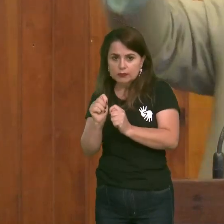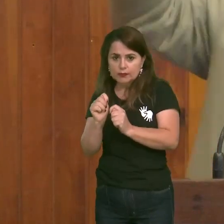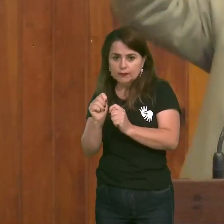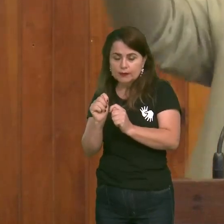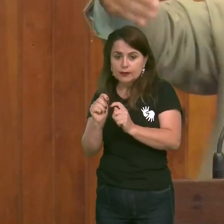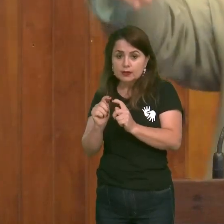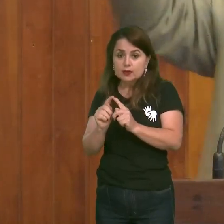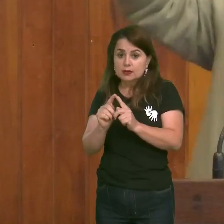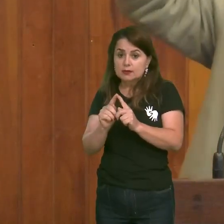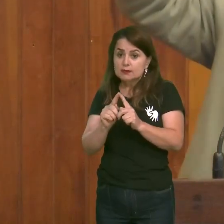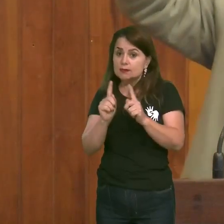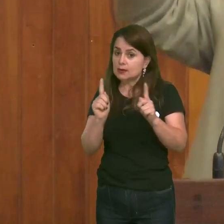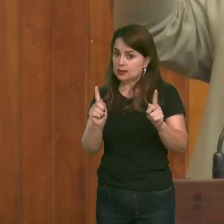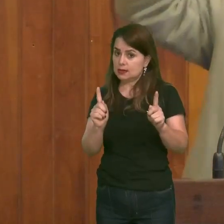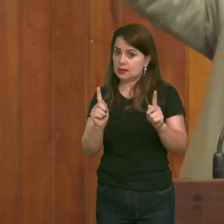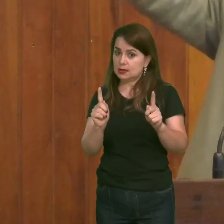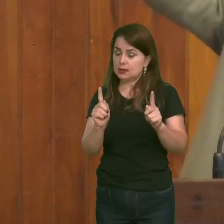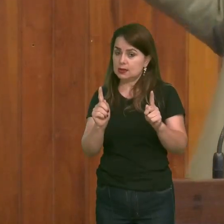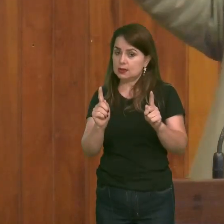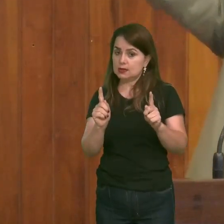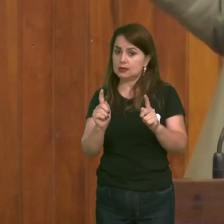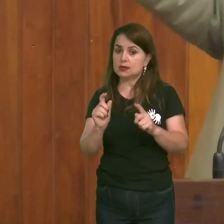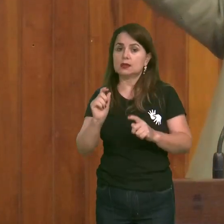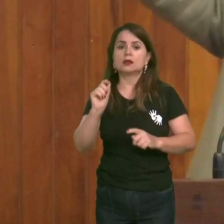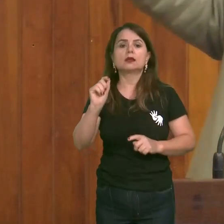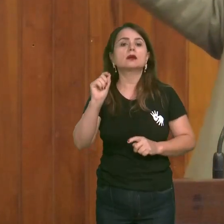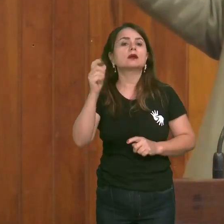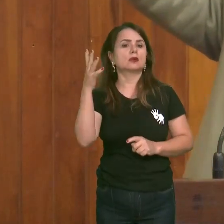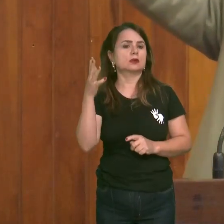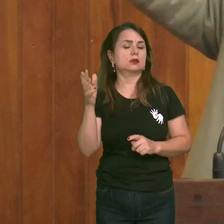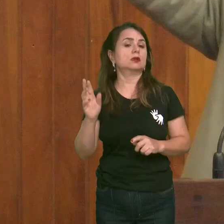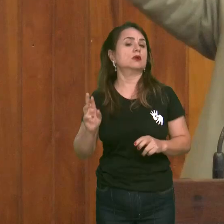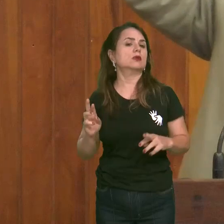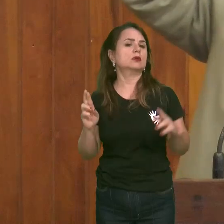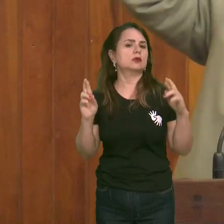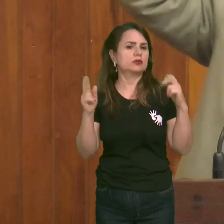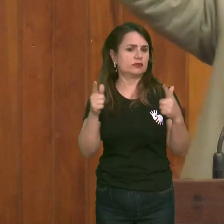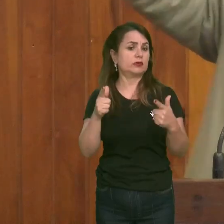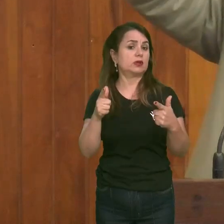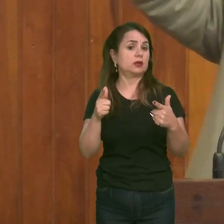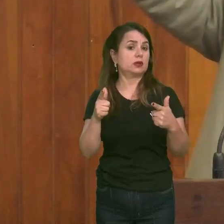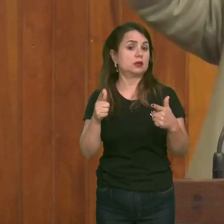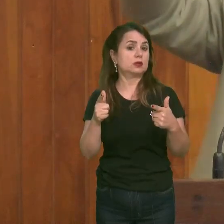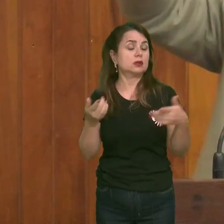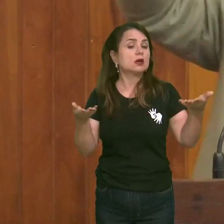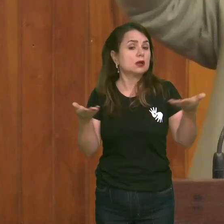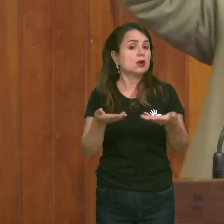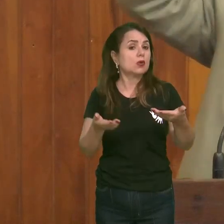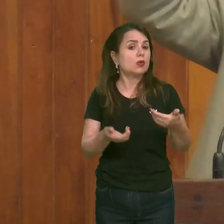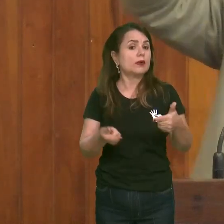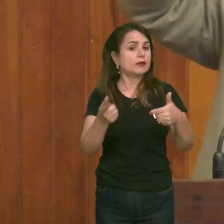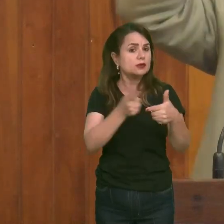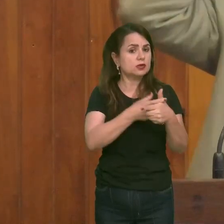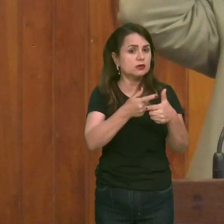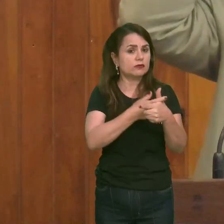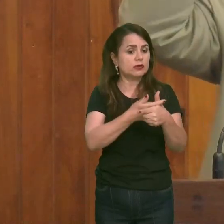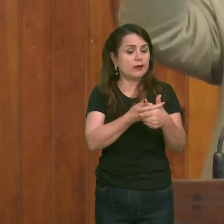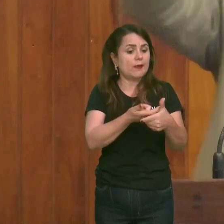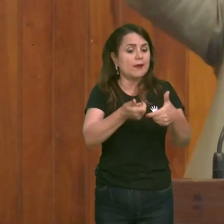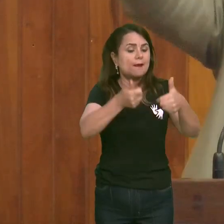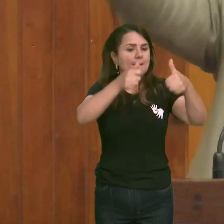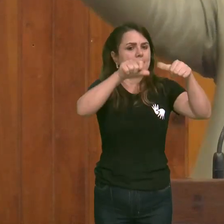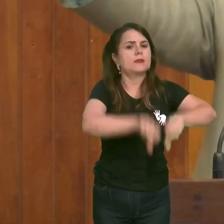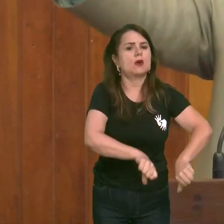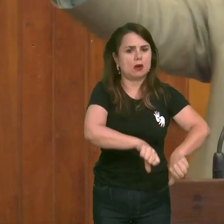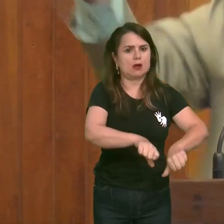de 300 milhões do acumulado até o prefeito Vinícius a dívida hoje ultrapassa mais